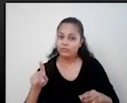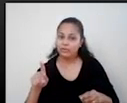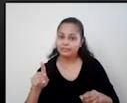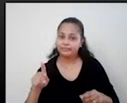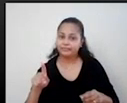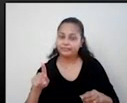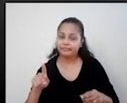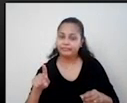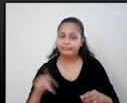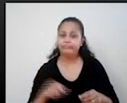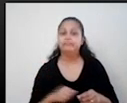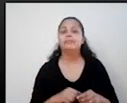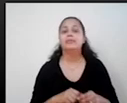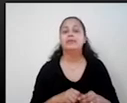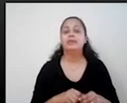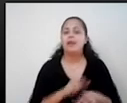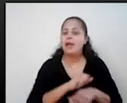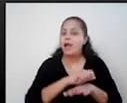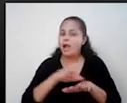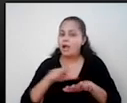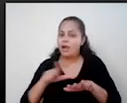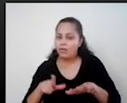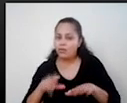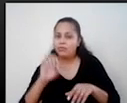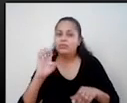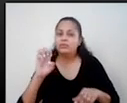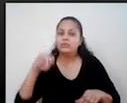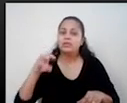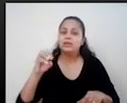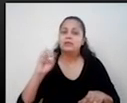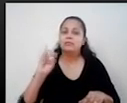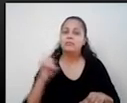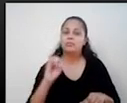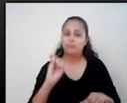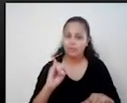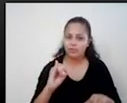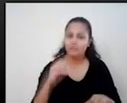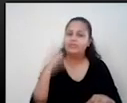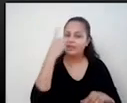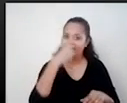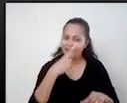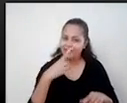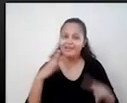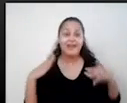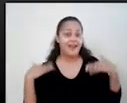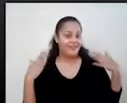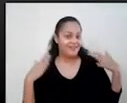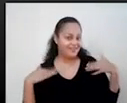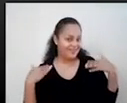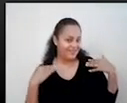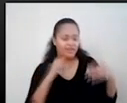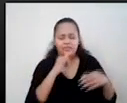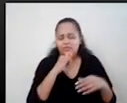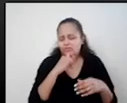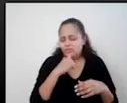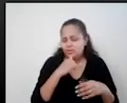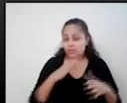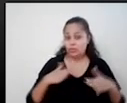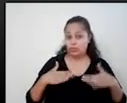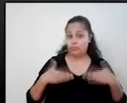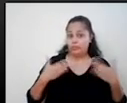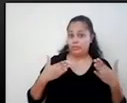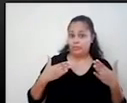lá. Alguns dos mais populares emojis, carinhas e símbolos que ajudam a expressar alegria, tristeza,